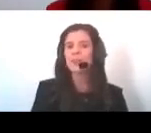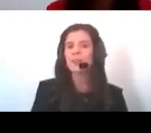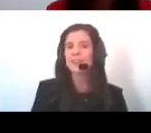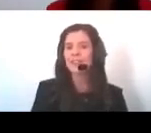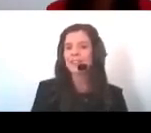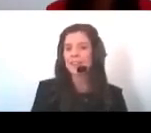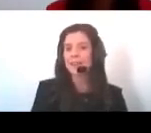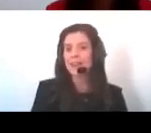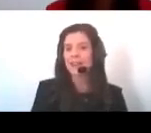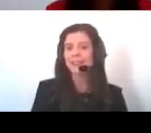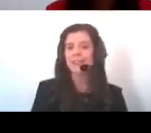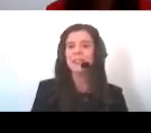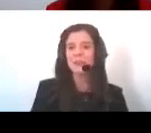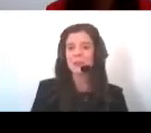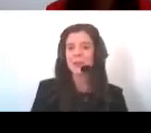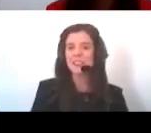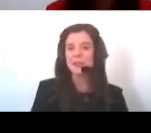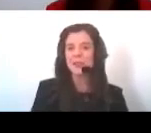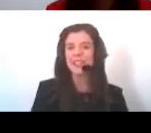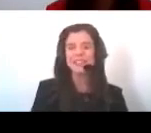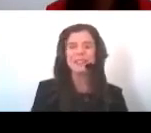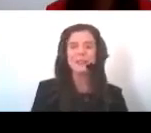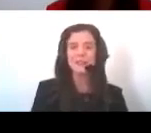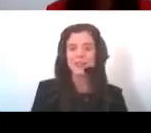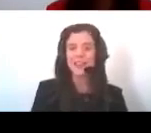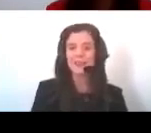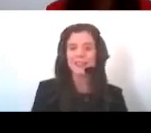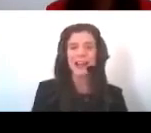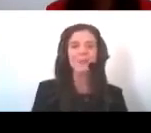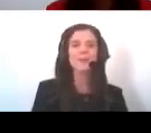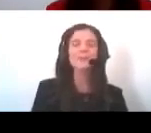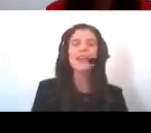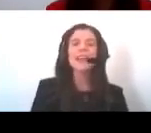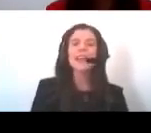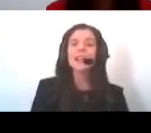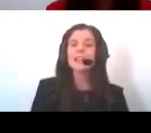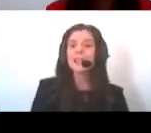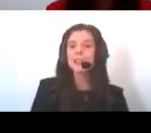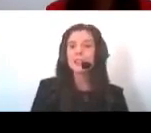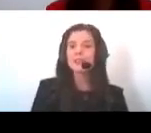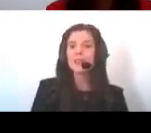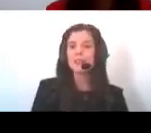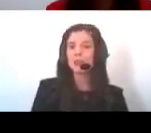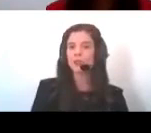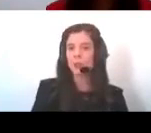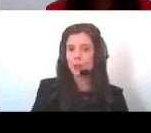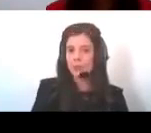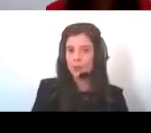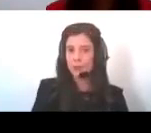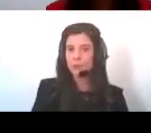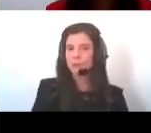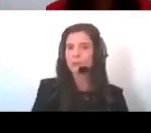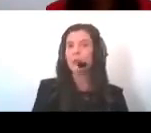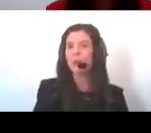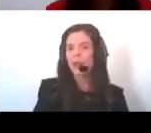sempre coloca a sigla SMS, porque normalmente a gente fala, né, é mais fácil, é mais rápido. Ela tem que administrar a saúde da